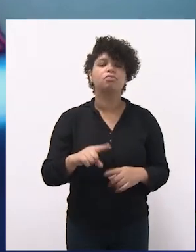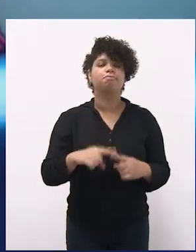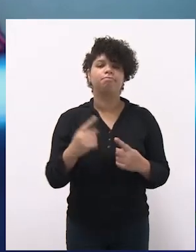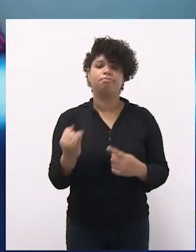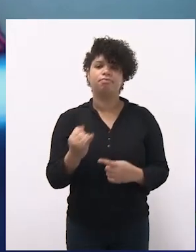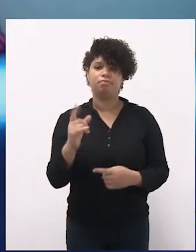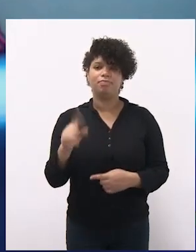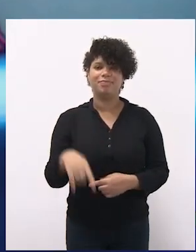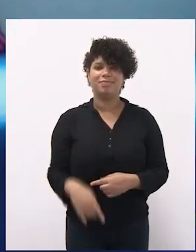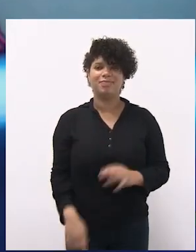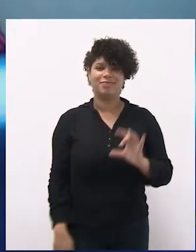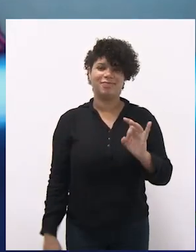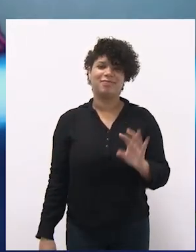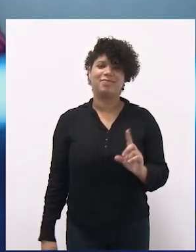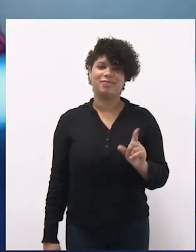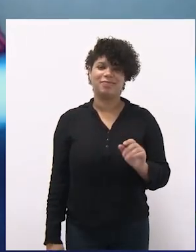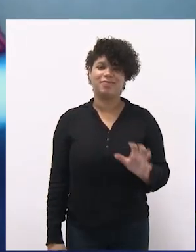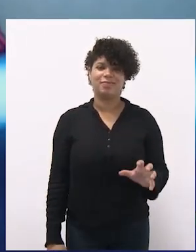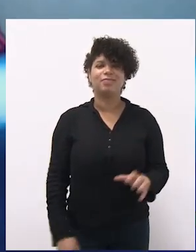Só isso.